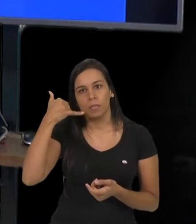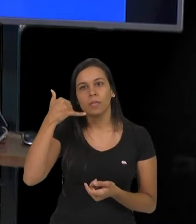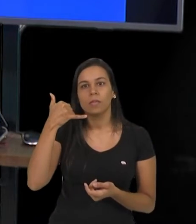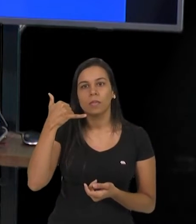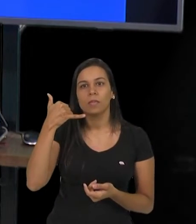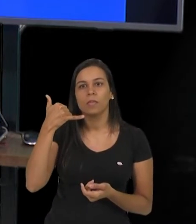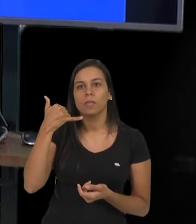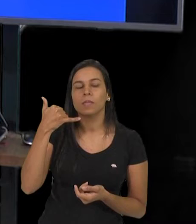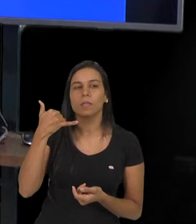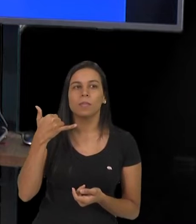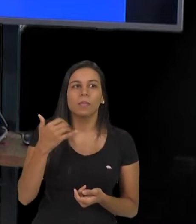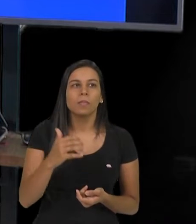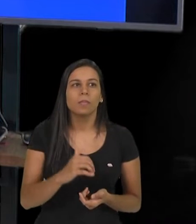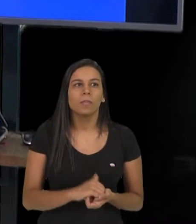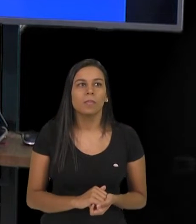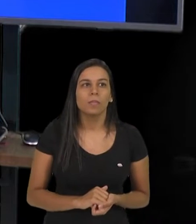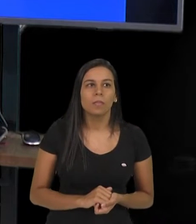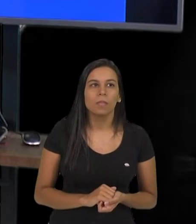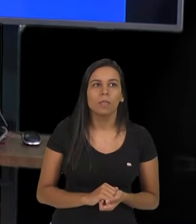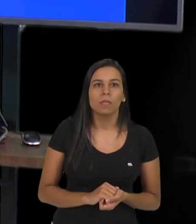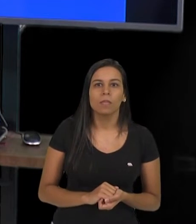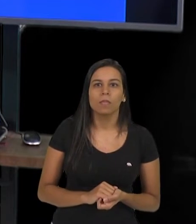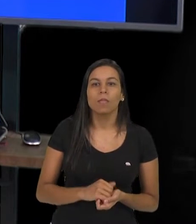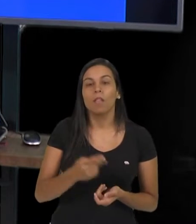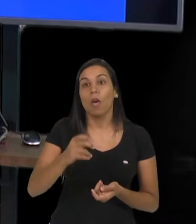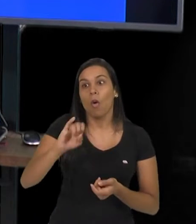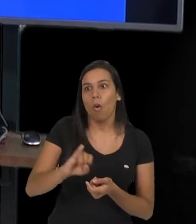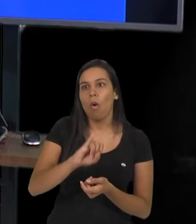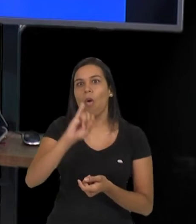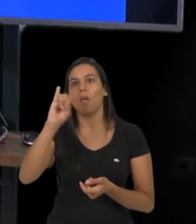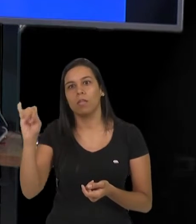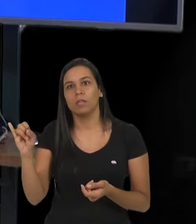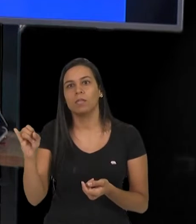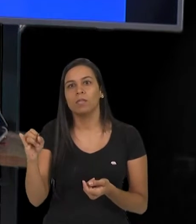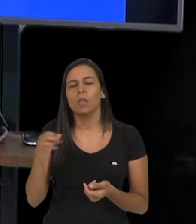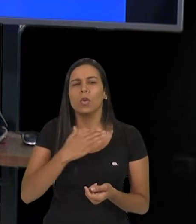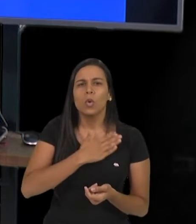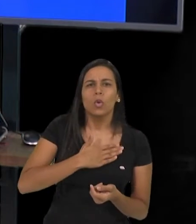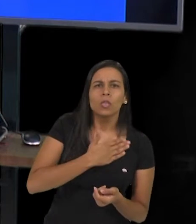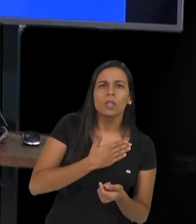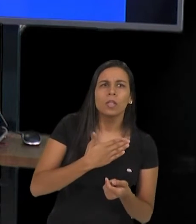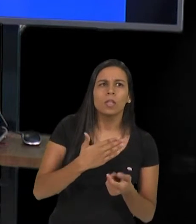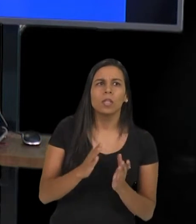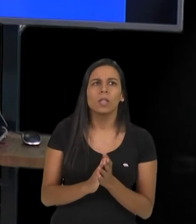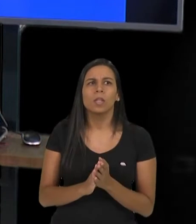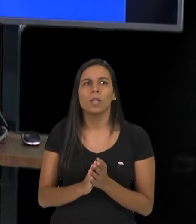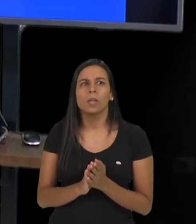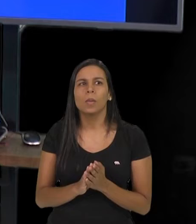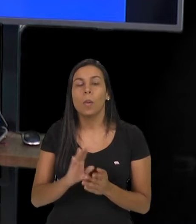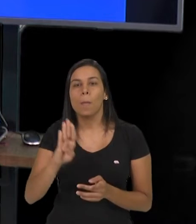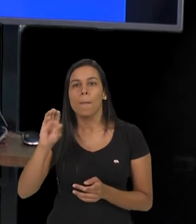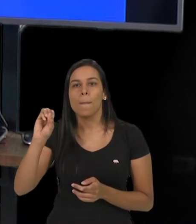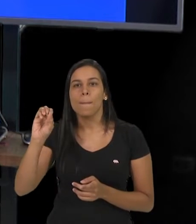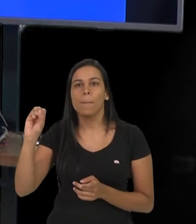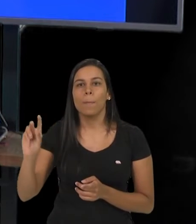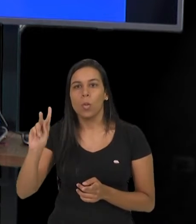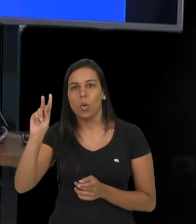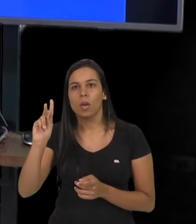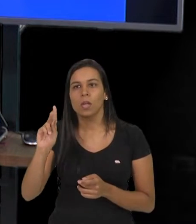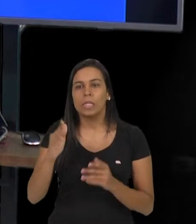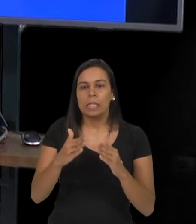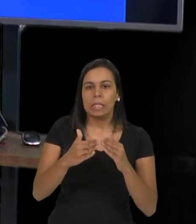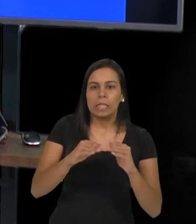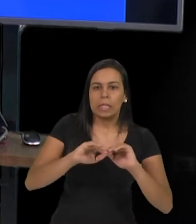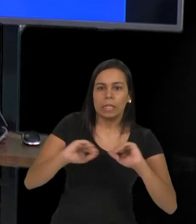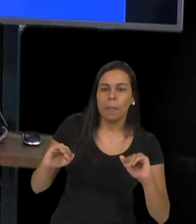está falando, tá? Ele cumprimenta a pessoa do outro lado e diz que gostaria de book, tá? Um quarto de solteiro